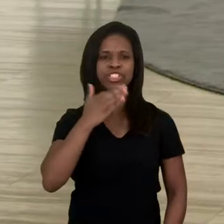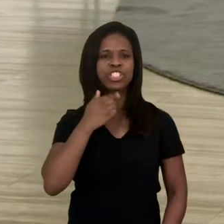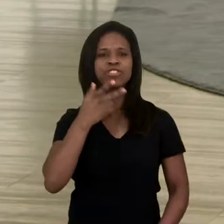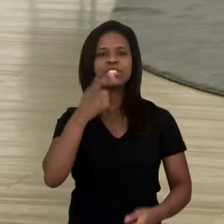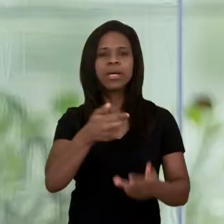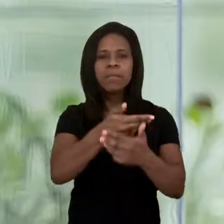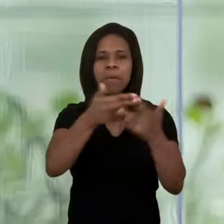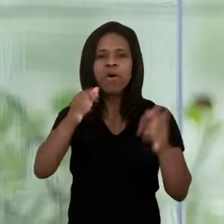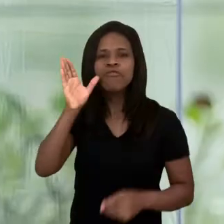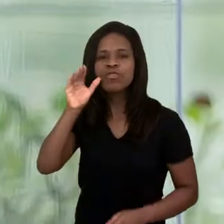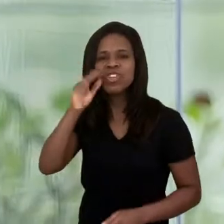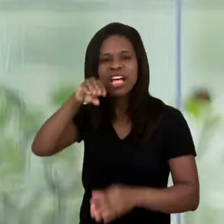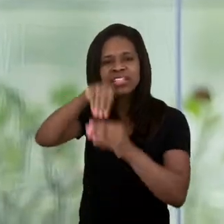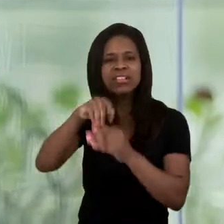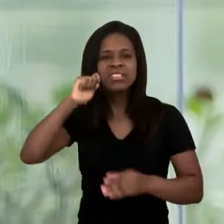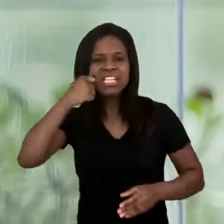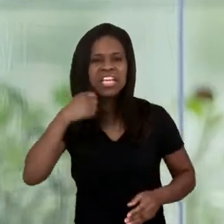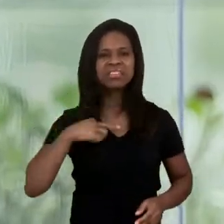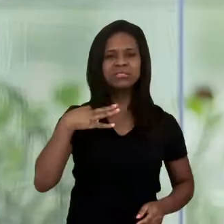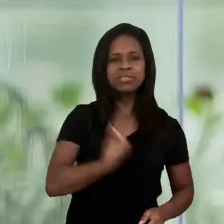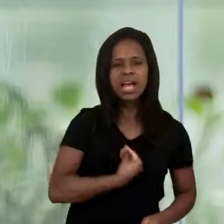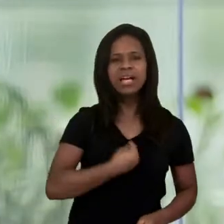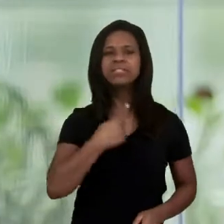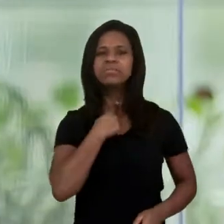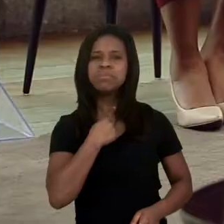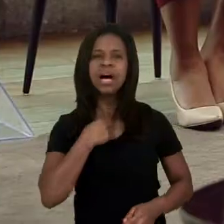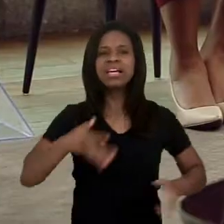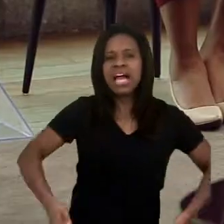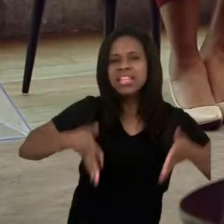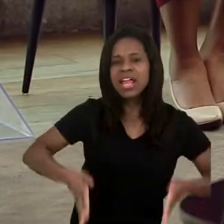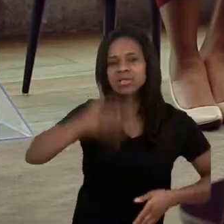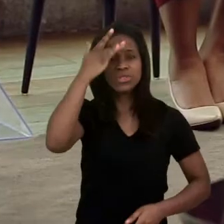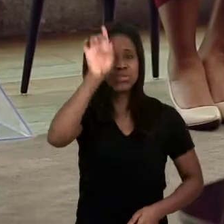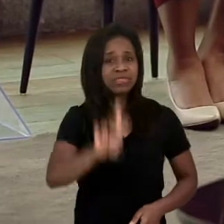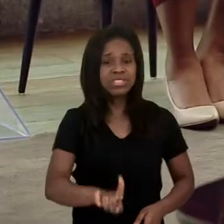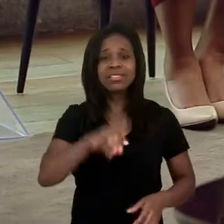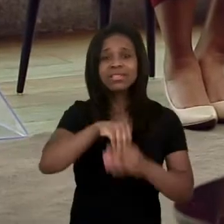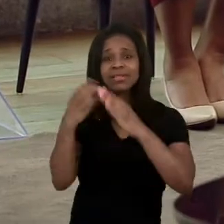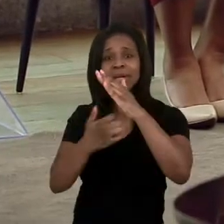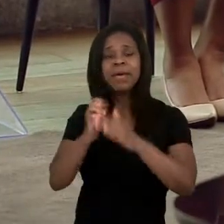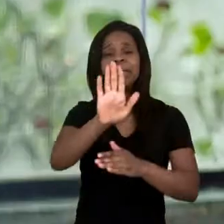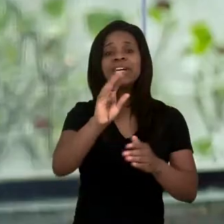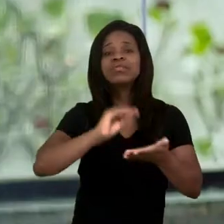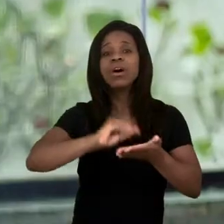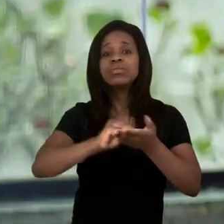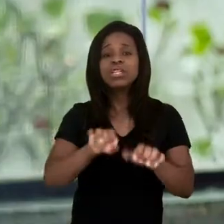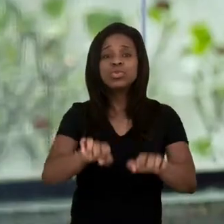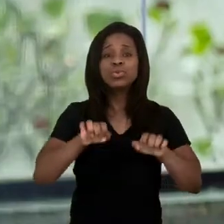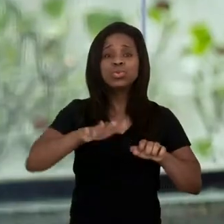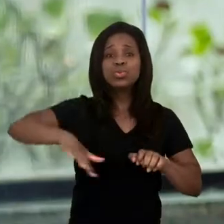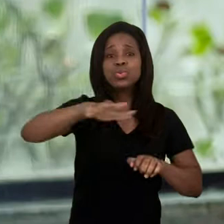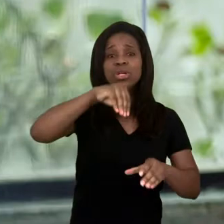Não adianta você ter uma série de funcionários negros e negras, trans, travestis, cadeirantes ou pessoas com deficiência, se você não tem